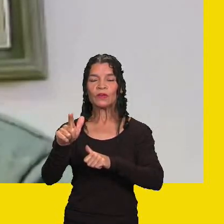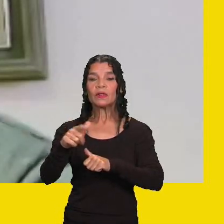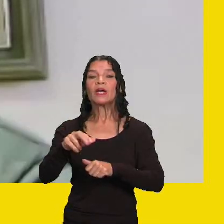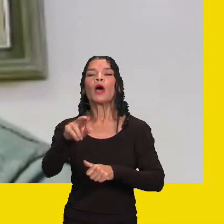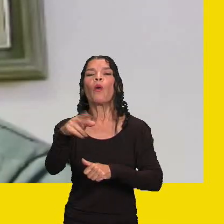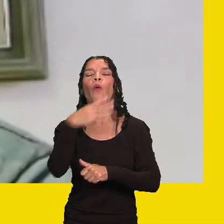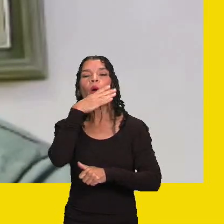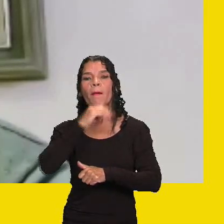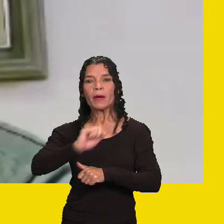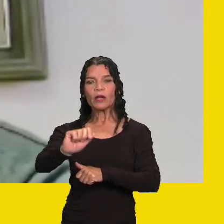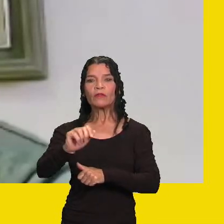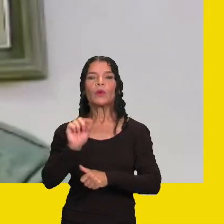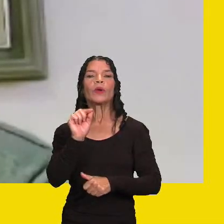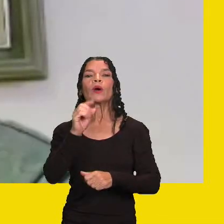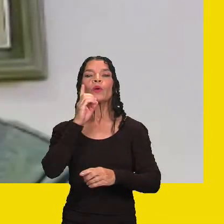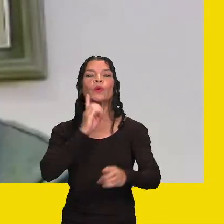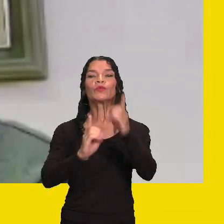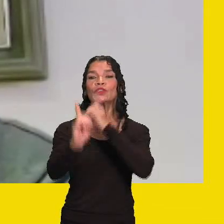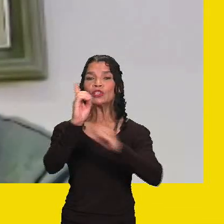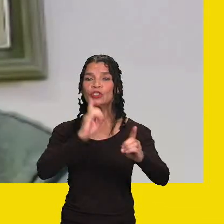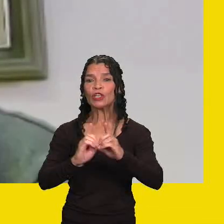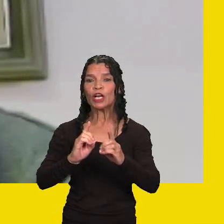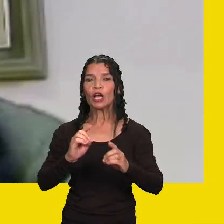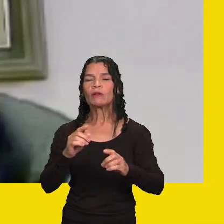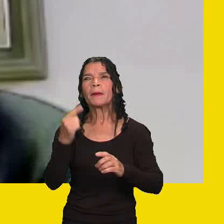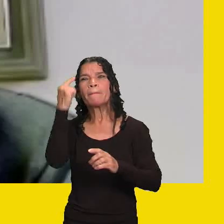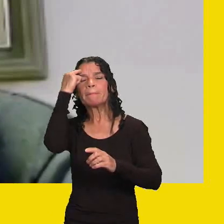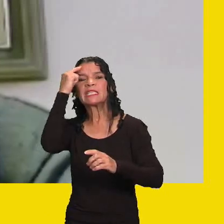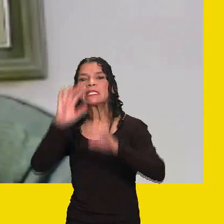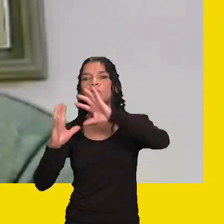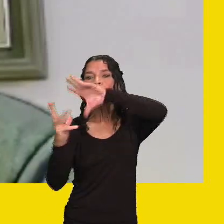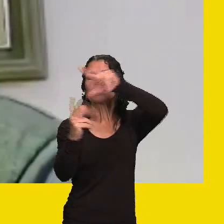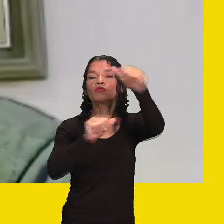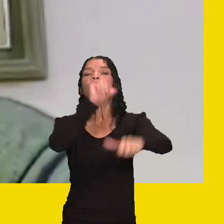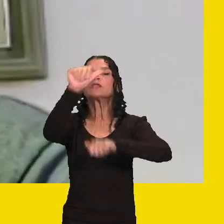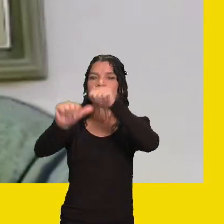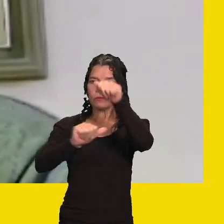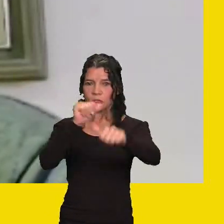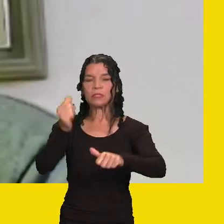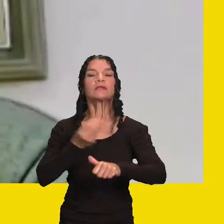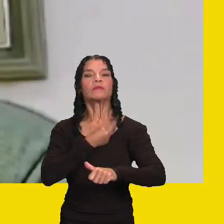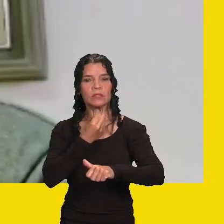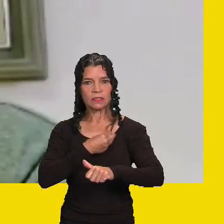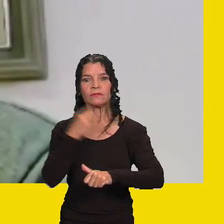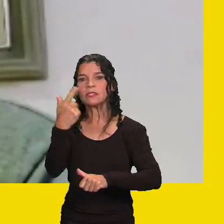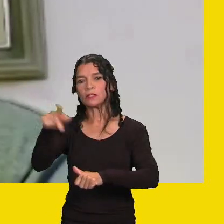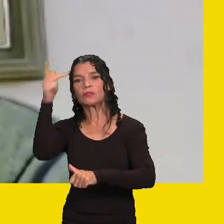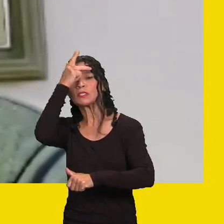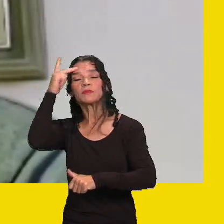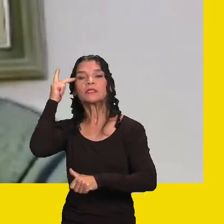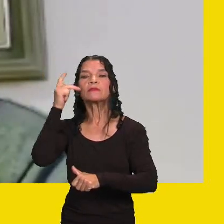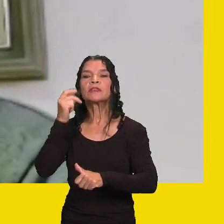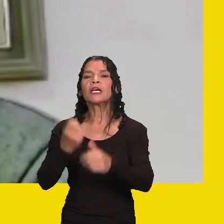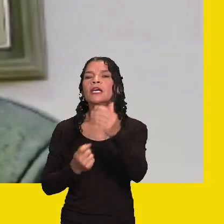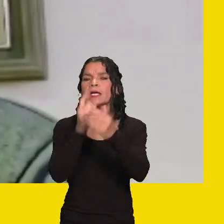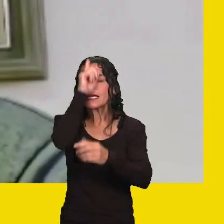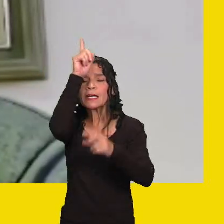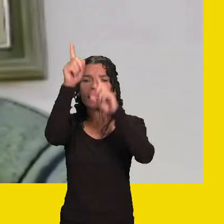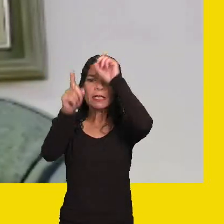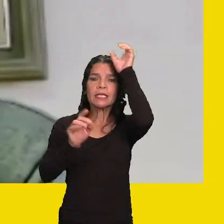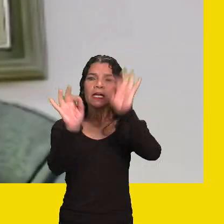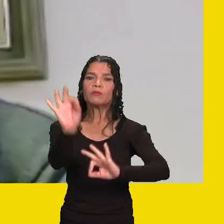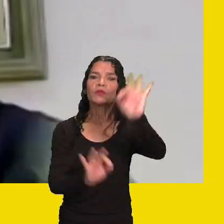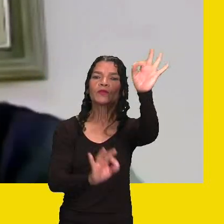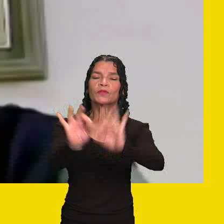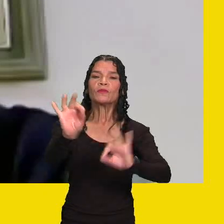que quando a gente dialoga, a gente perpassa o mundo, reconstrói, ressignifica, e a gente criamos, né, um projeto chamado